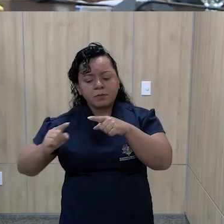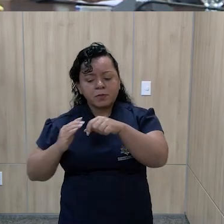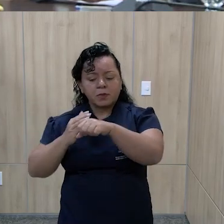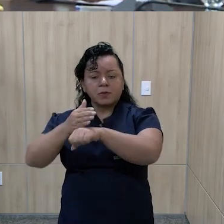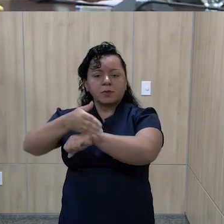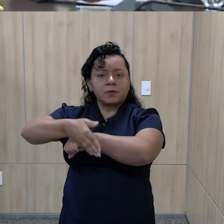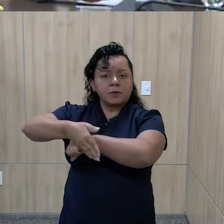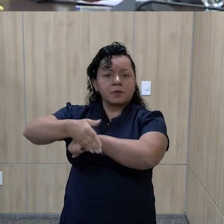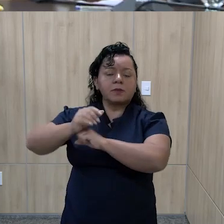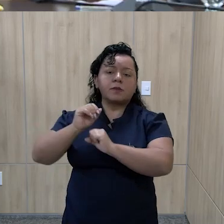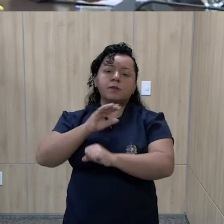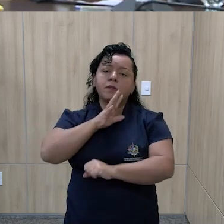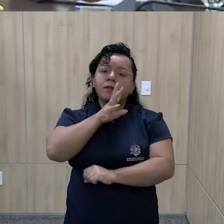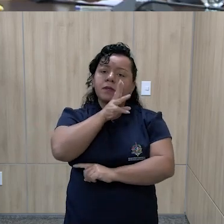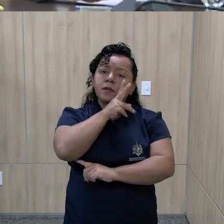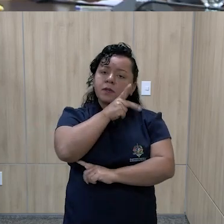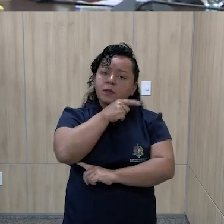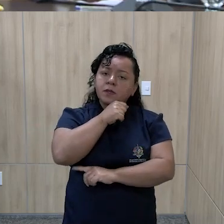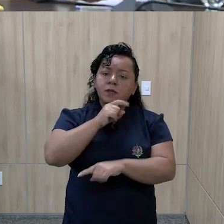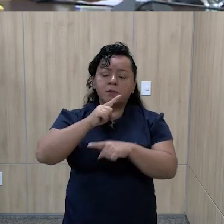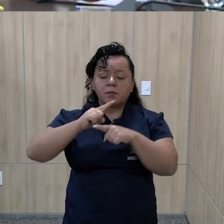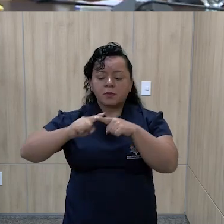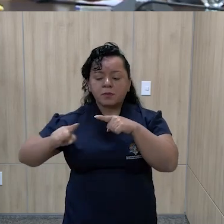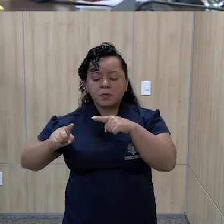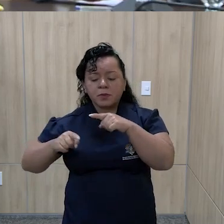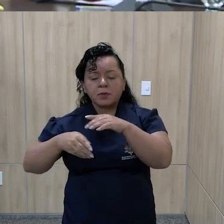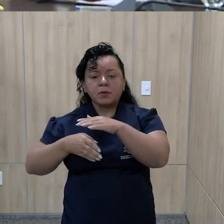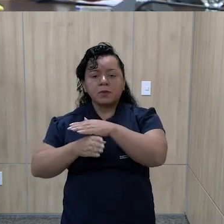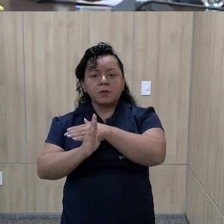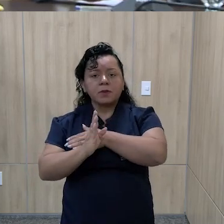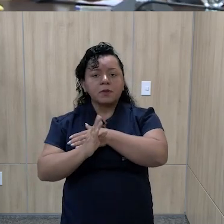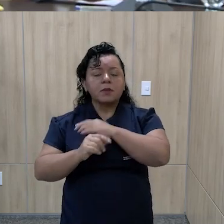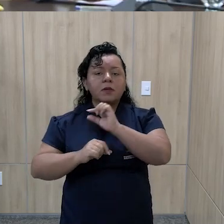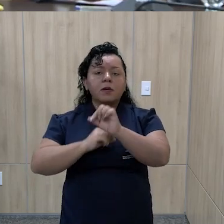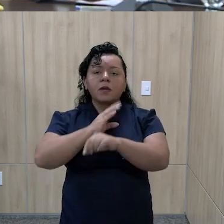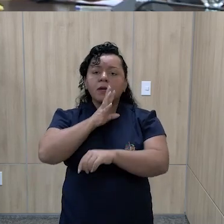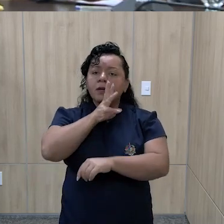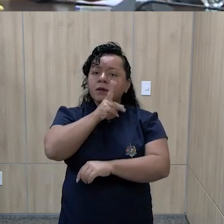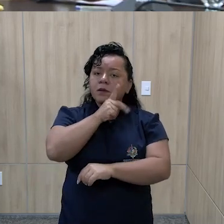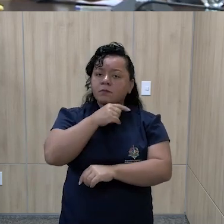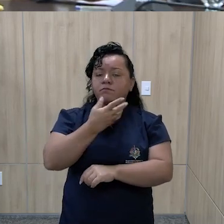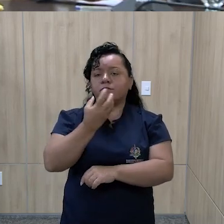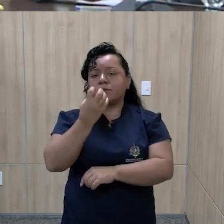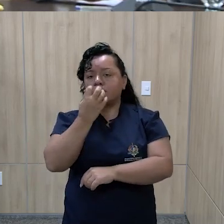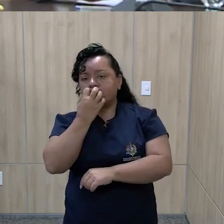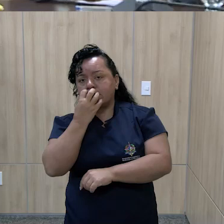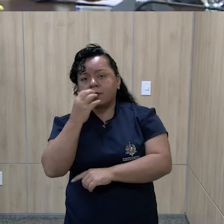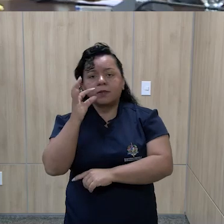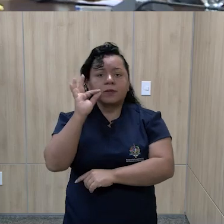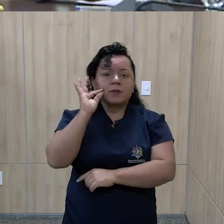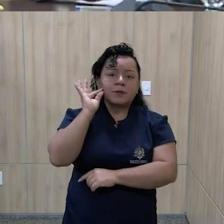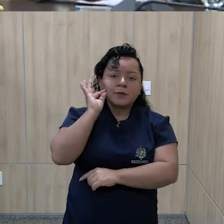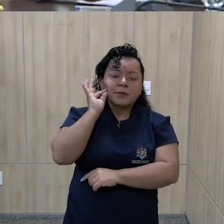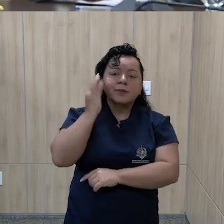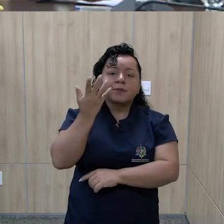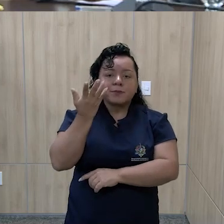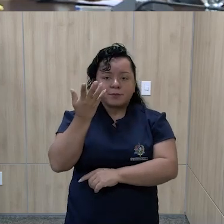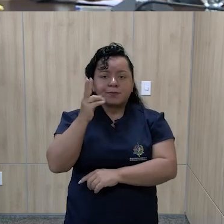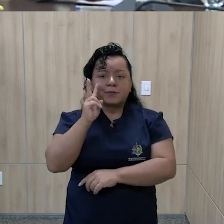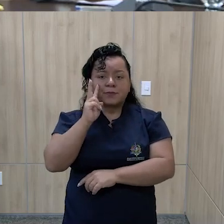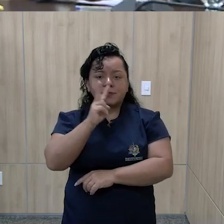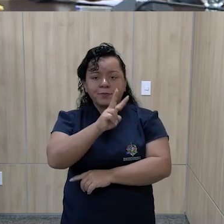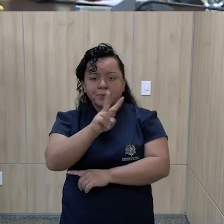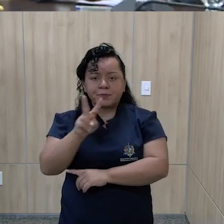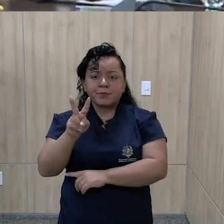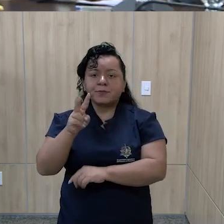proibindo o acesso de animais ó proibido o ingresso de cães gatos bem comum a gente